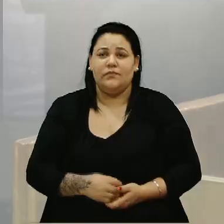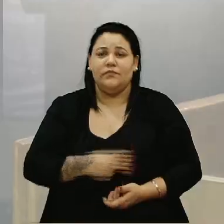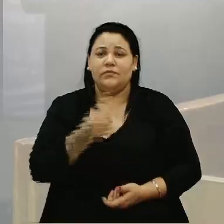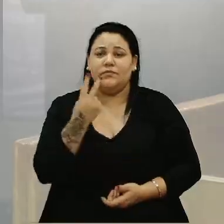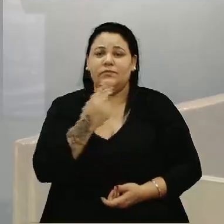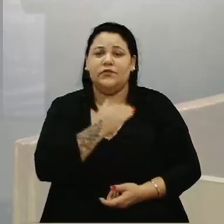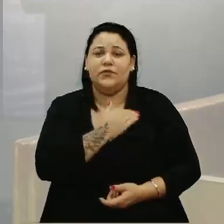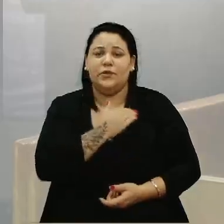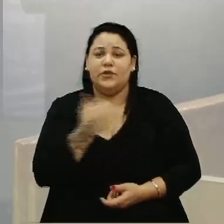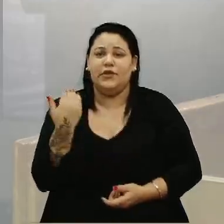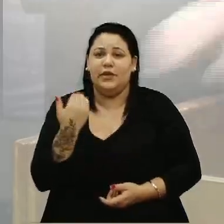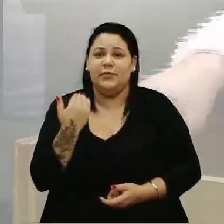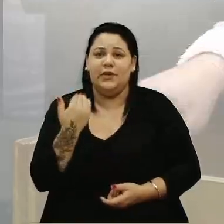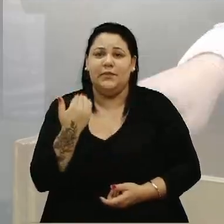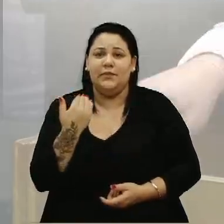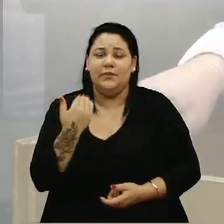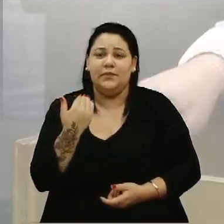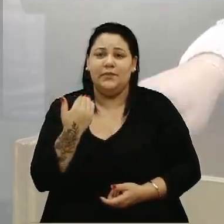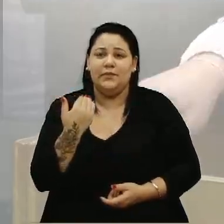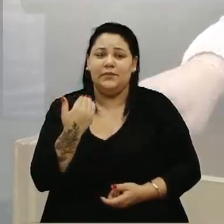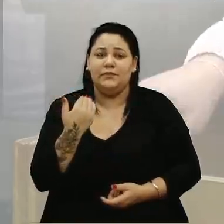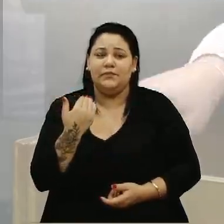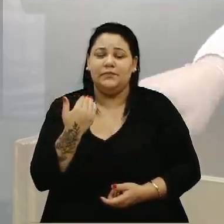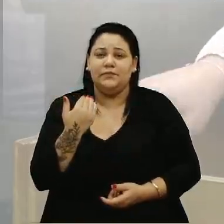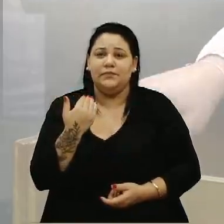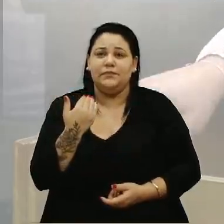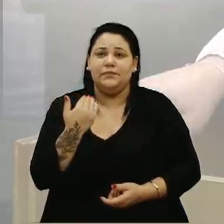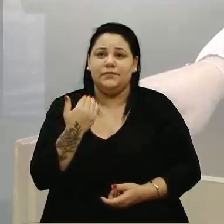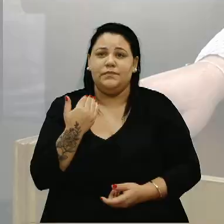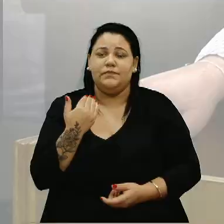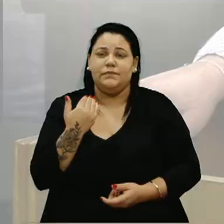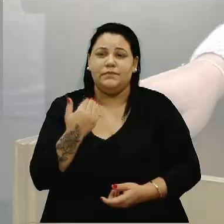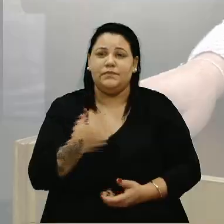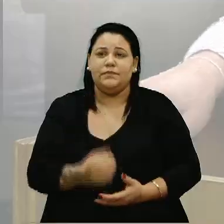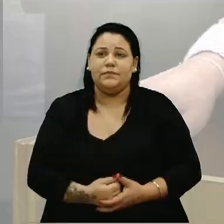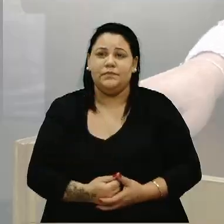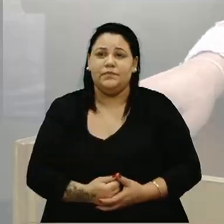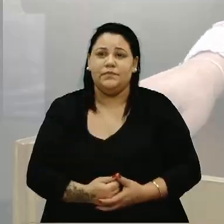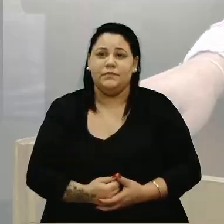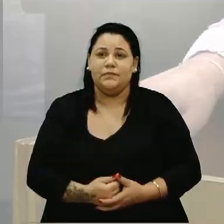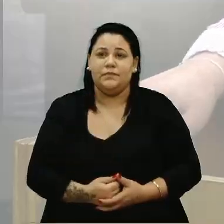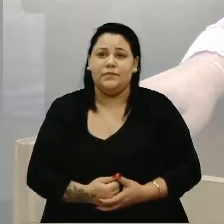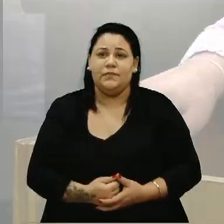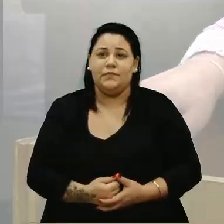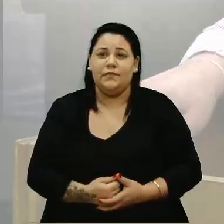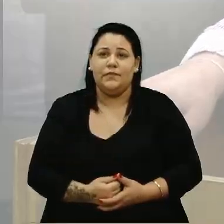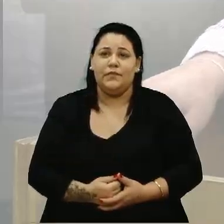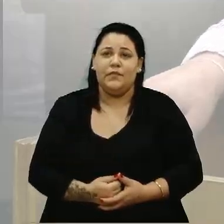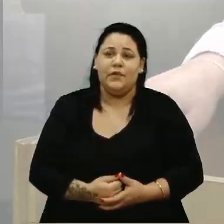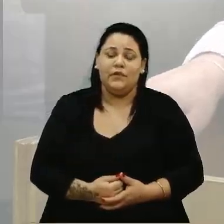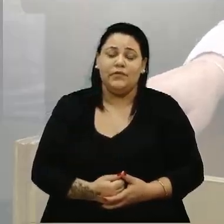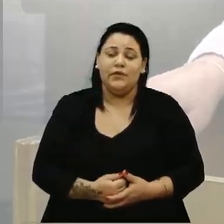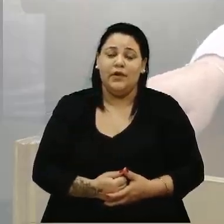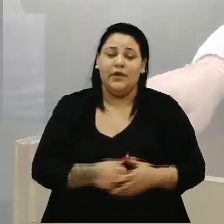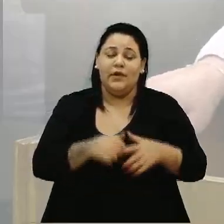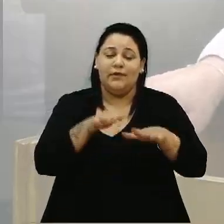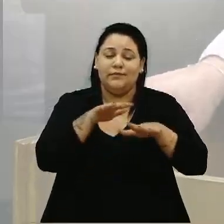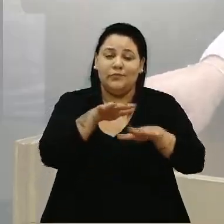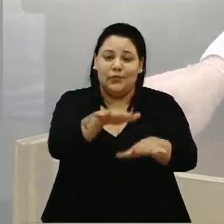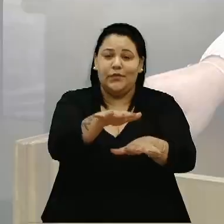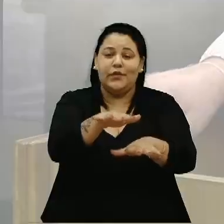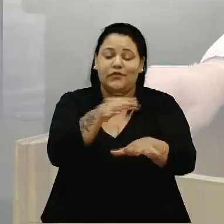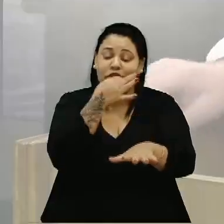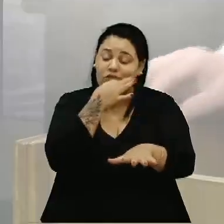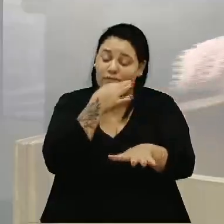trânsito por falta de pintura da faixa de segurança. Isso é a mobilidade de Caxias. Isso é a mobilidade de